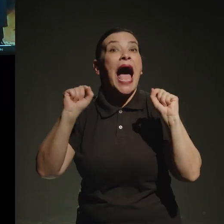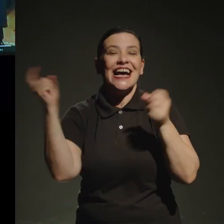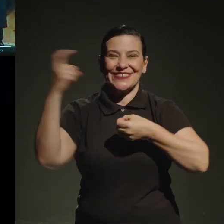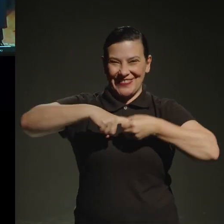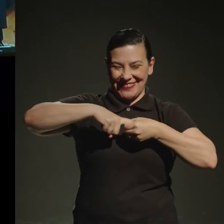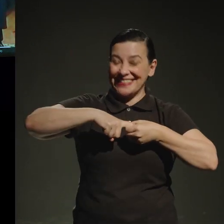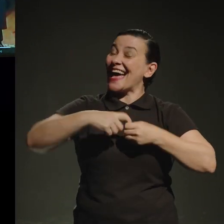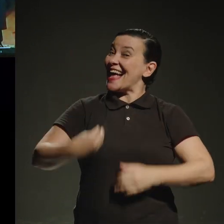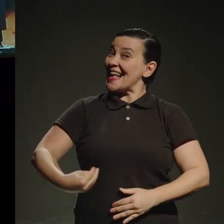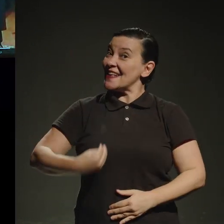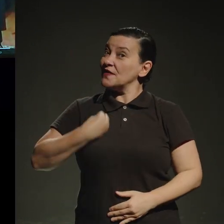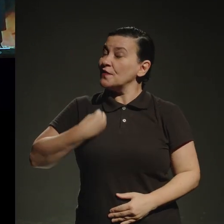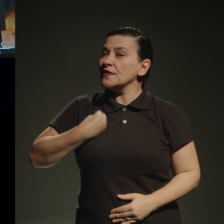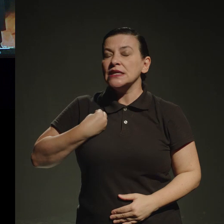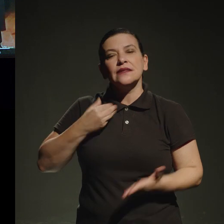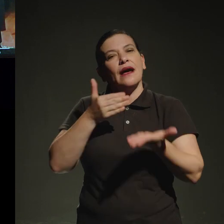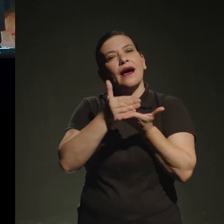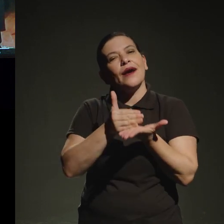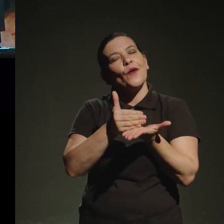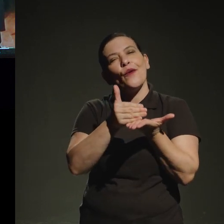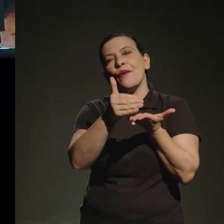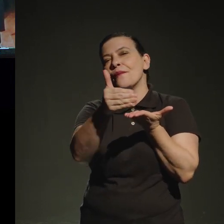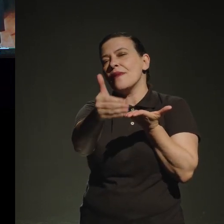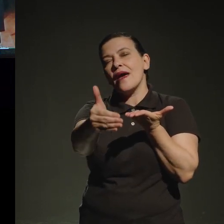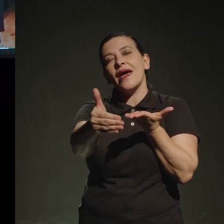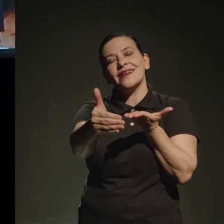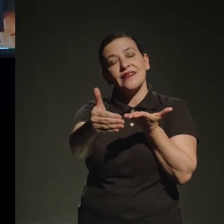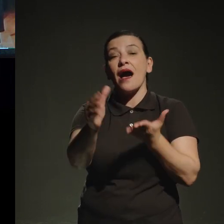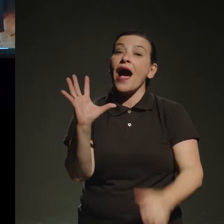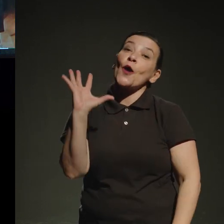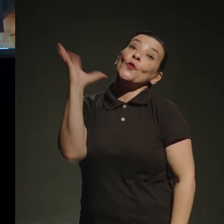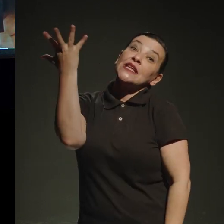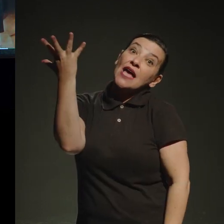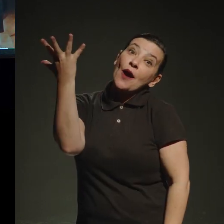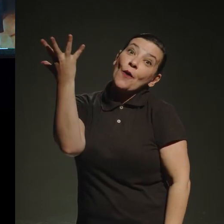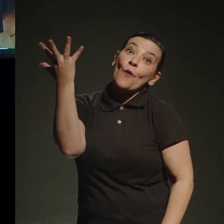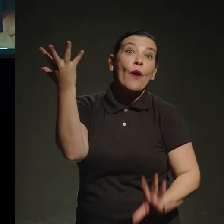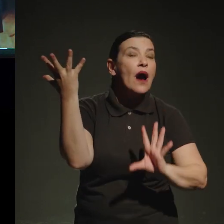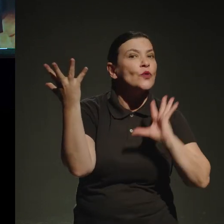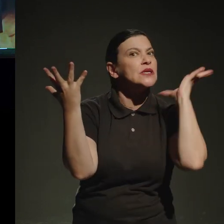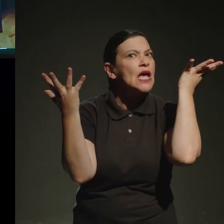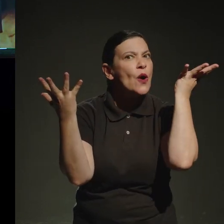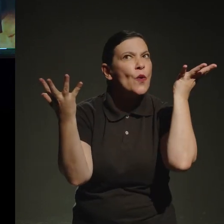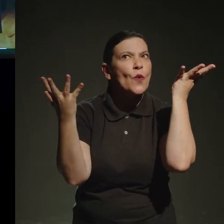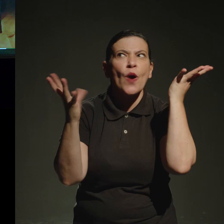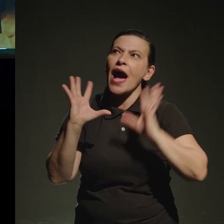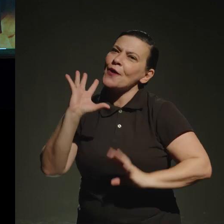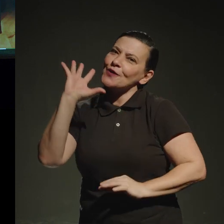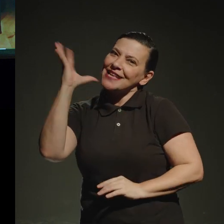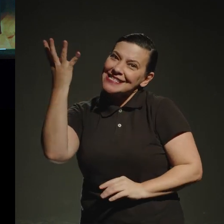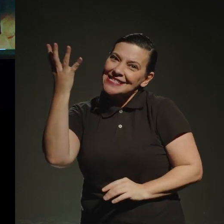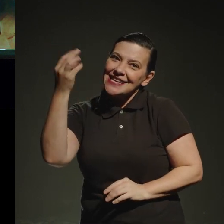Uma vez Miguel Quesada, o homem que cansou de tudo e nunca mais saiu de casa. Enterrado vivo,